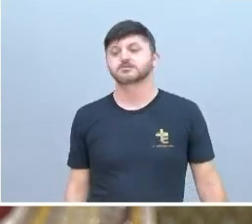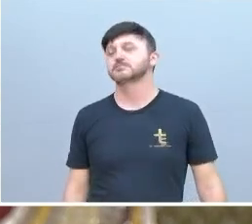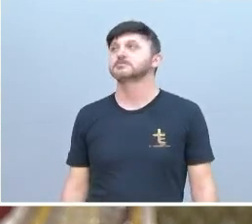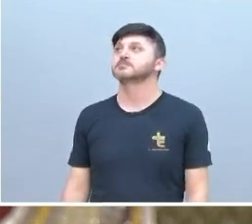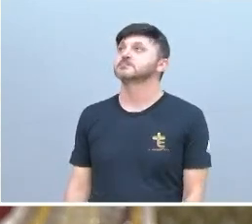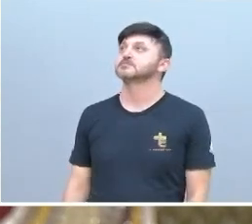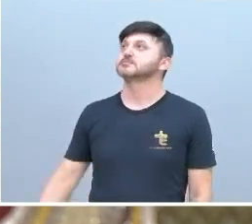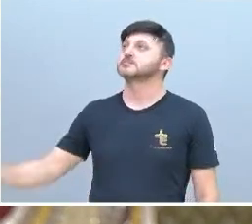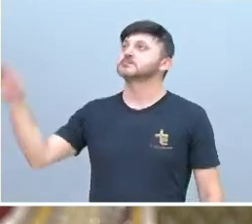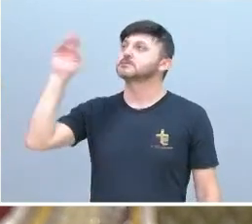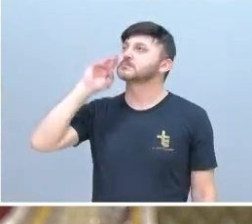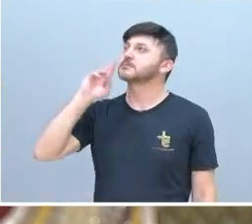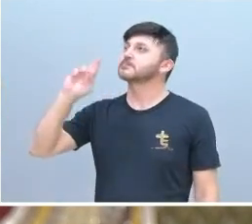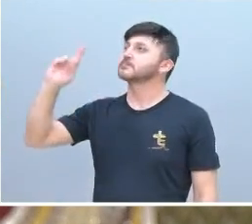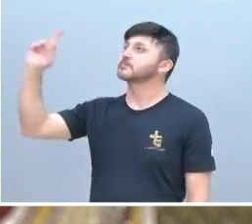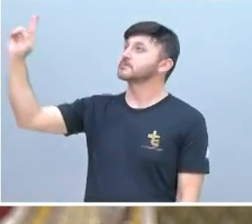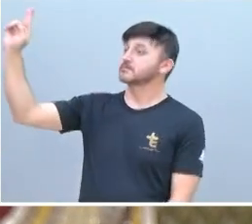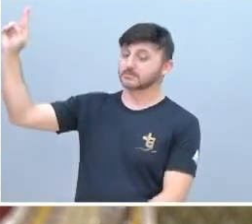Que o